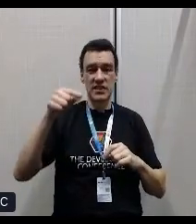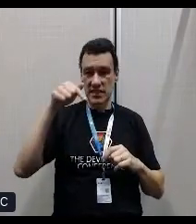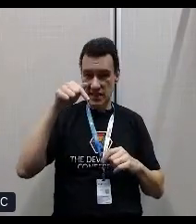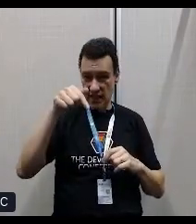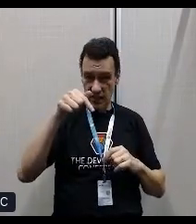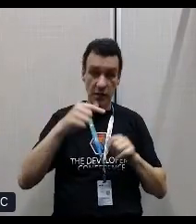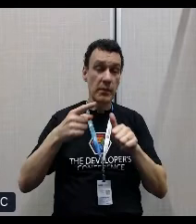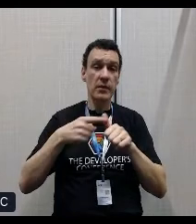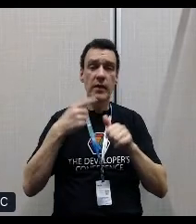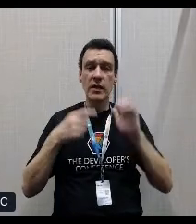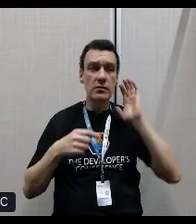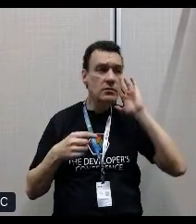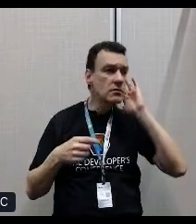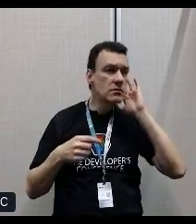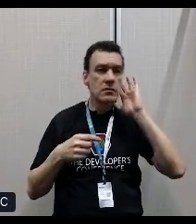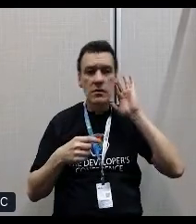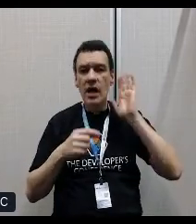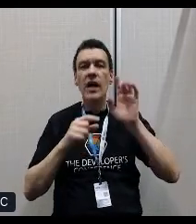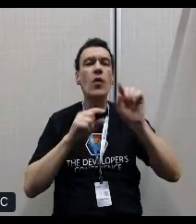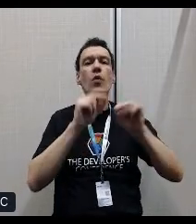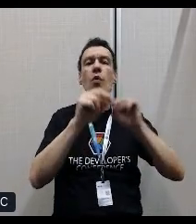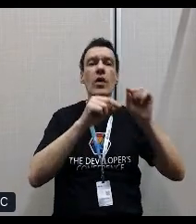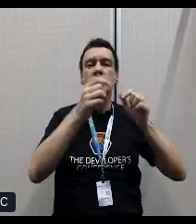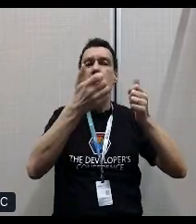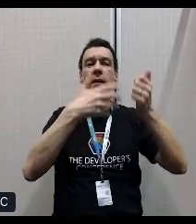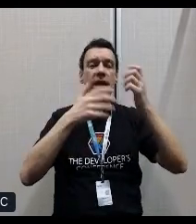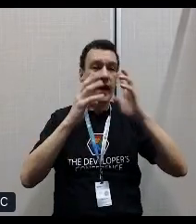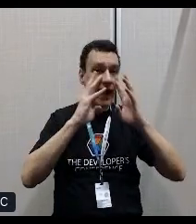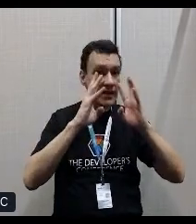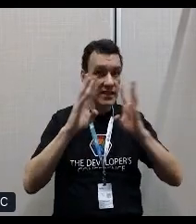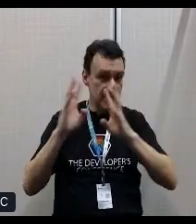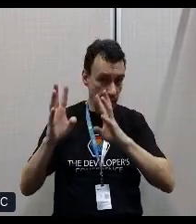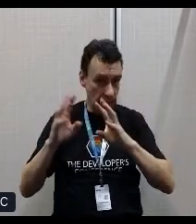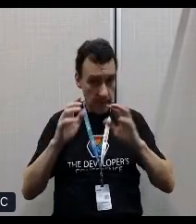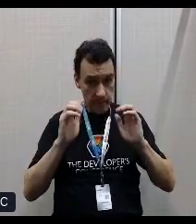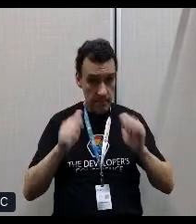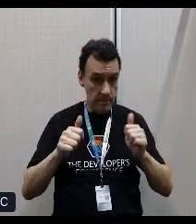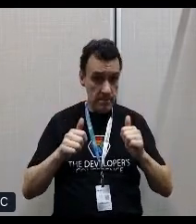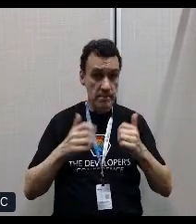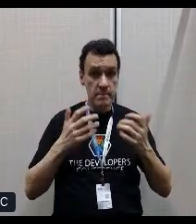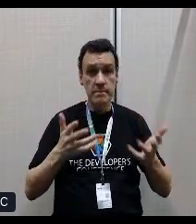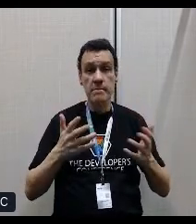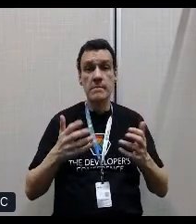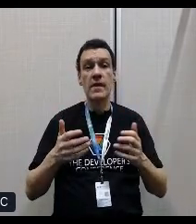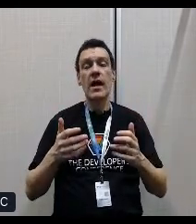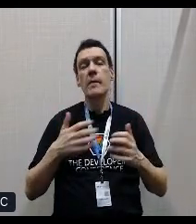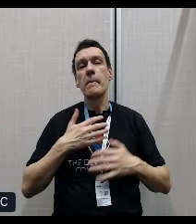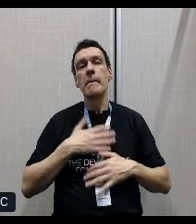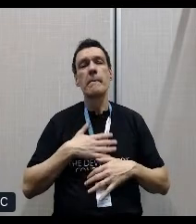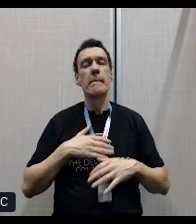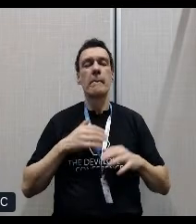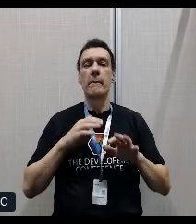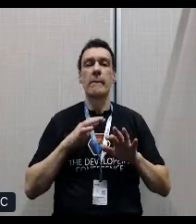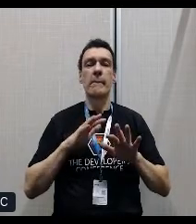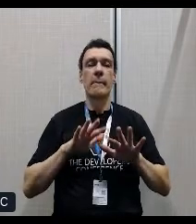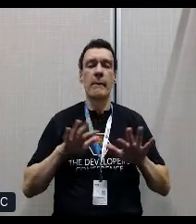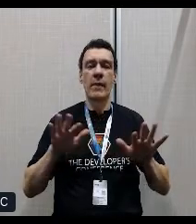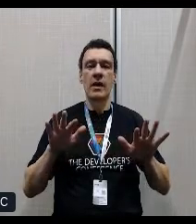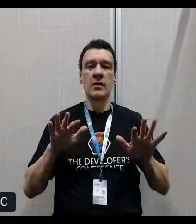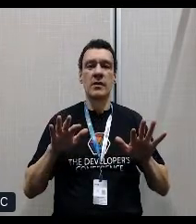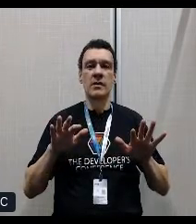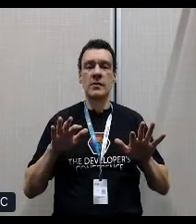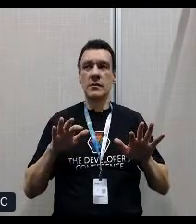saber ouvir o que as pessoas trazem de suas vivências sem julgamento. Ser orgânico, às vezes nos preocupamos em ser compreendidos e esquecemos